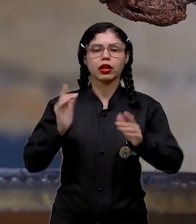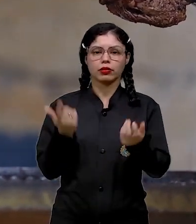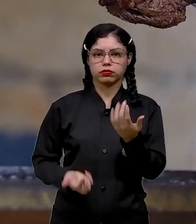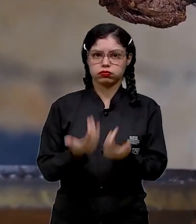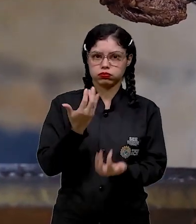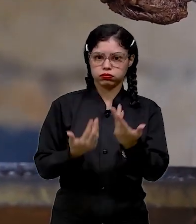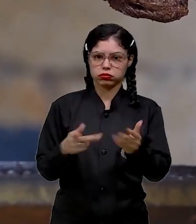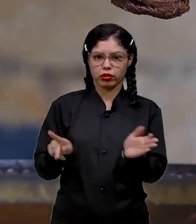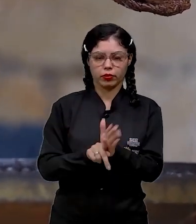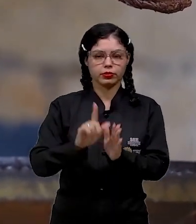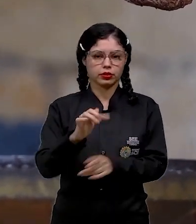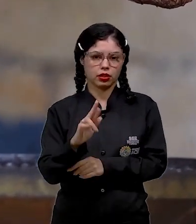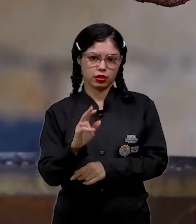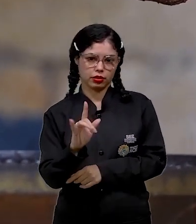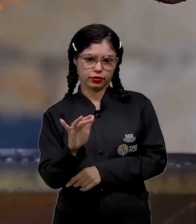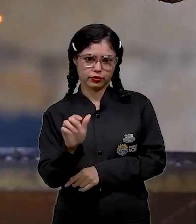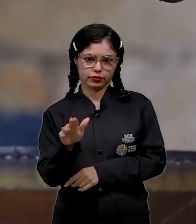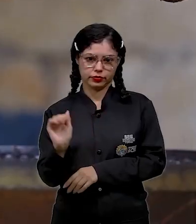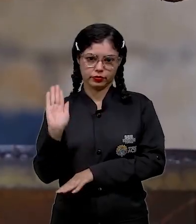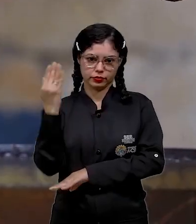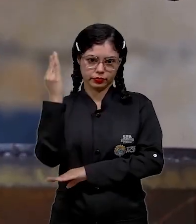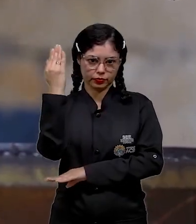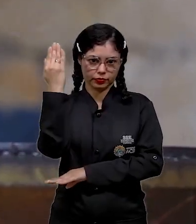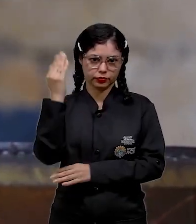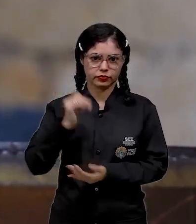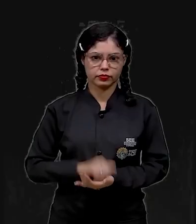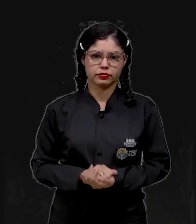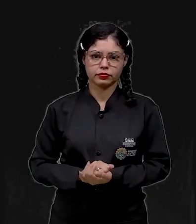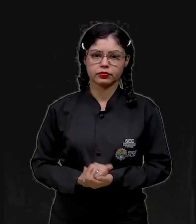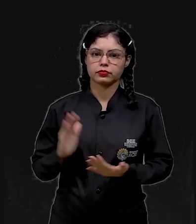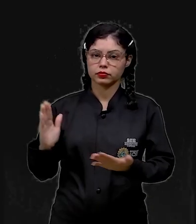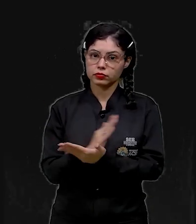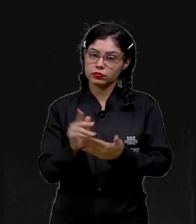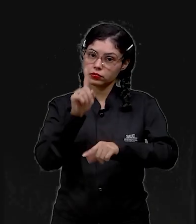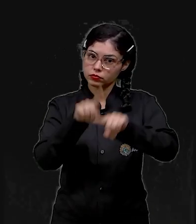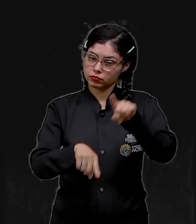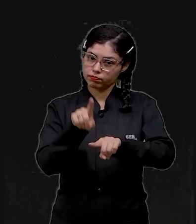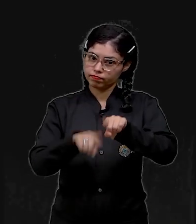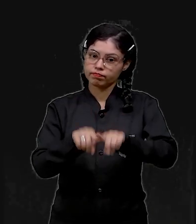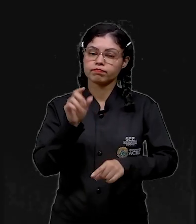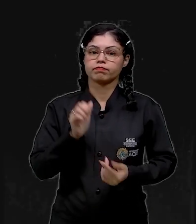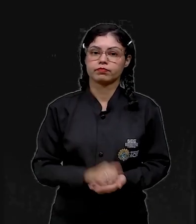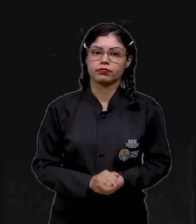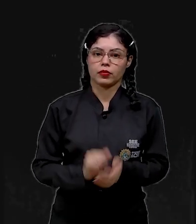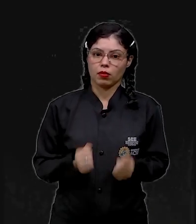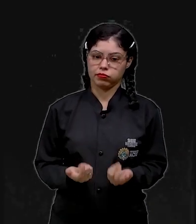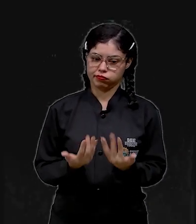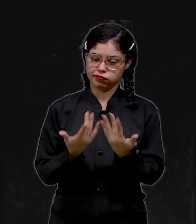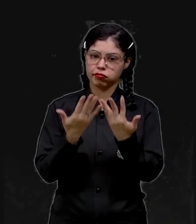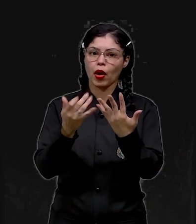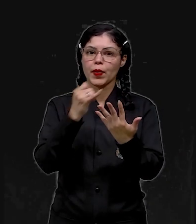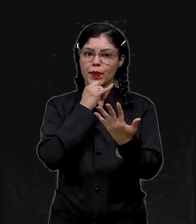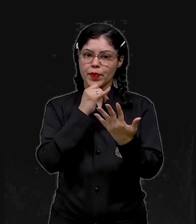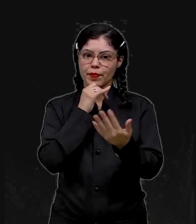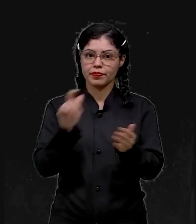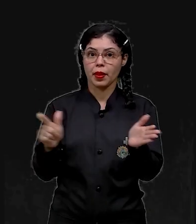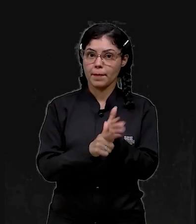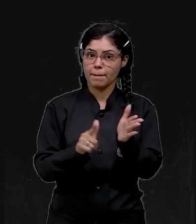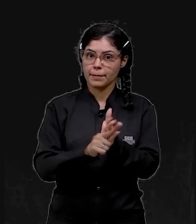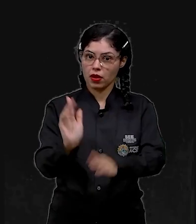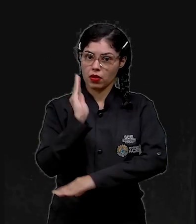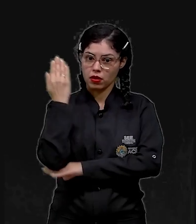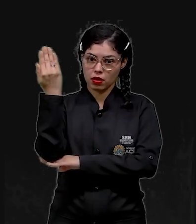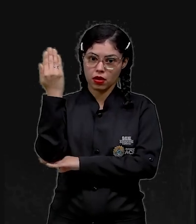da lenha, como a gente está vendo. E tem alguns materiais que são mais inflamáveis, por exemplo, o papel, a